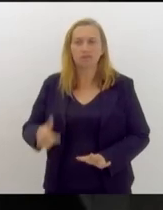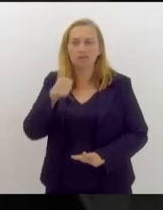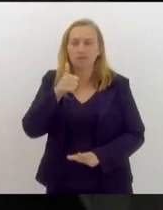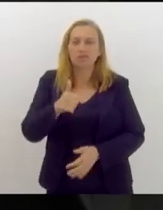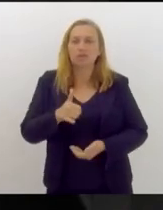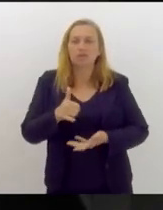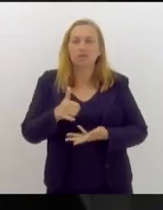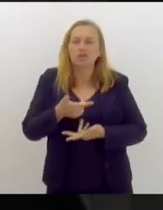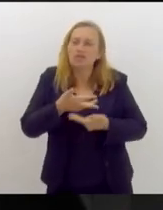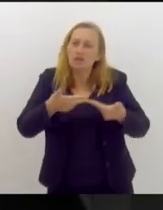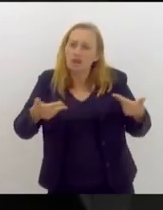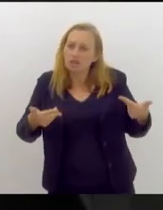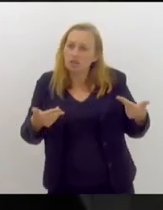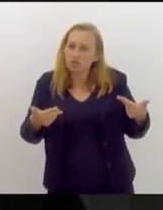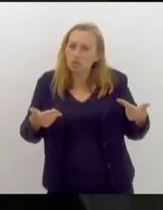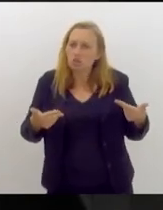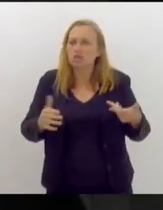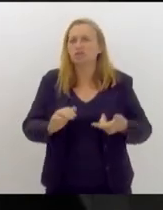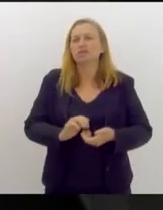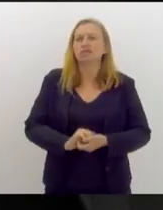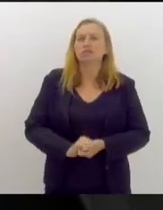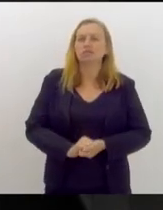muitas coisas